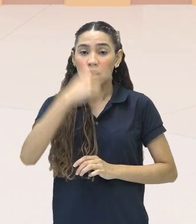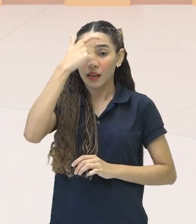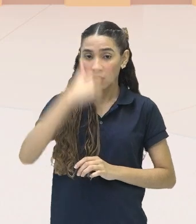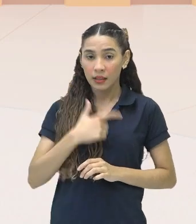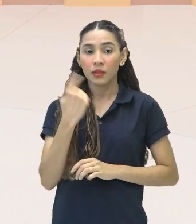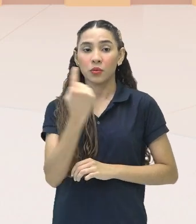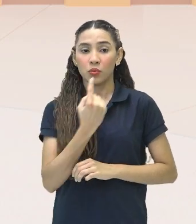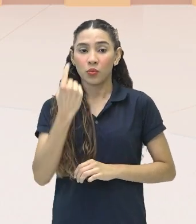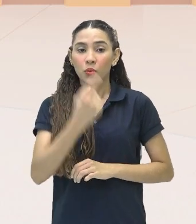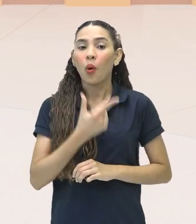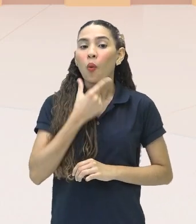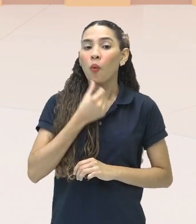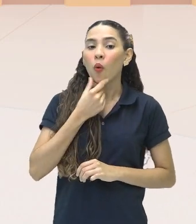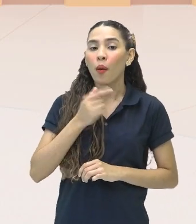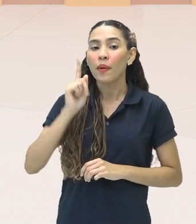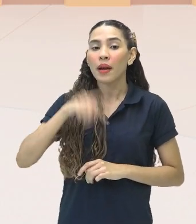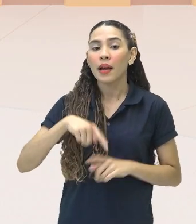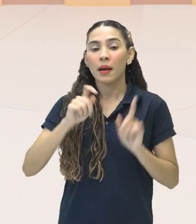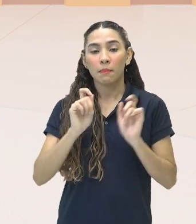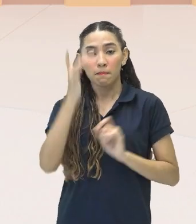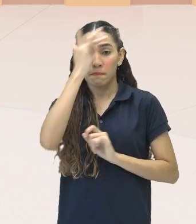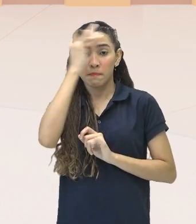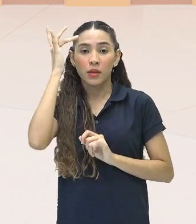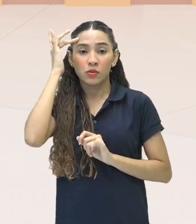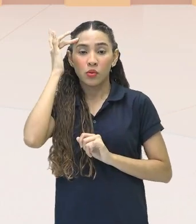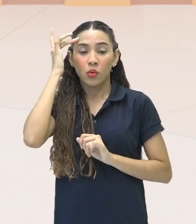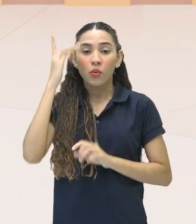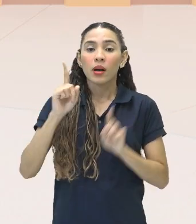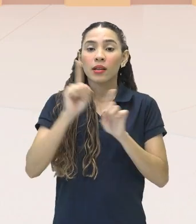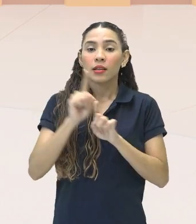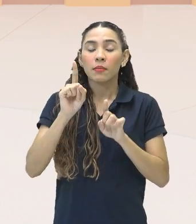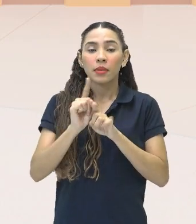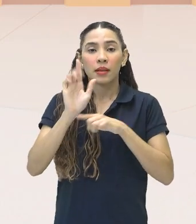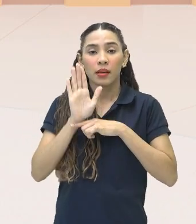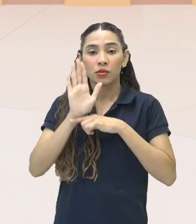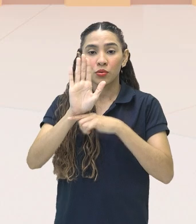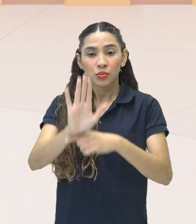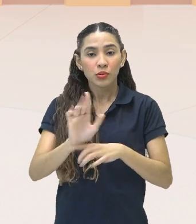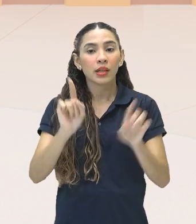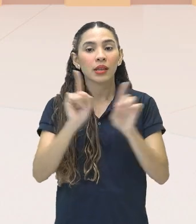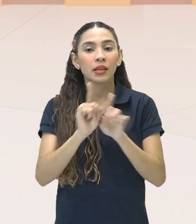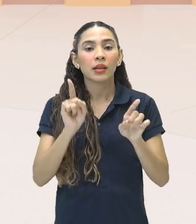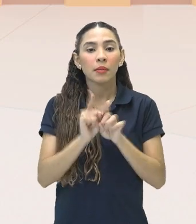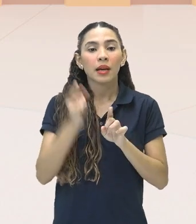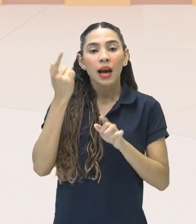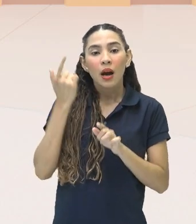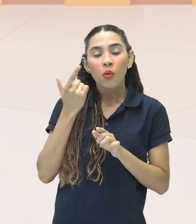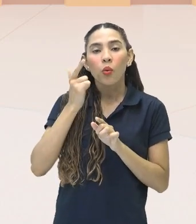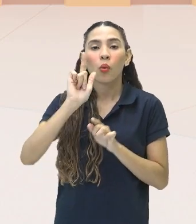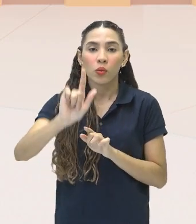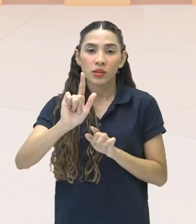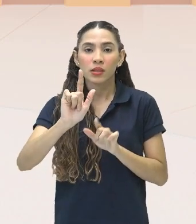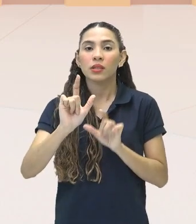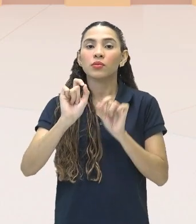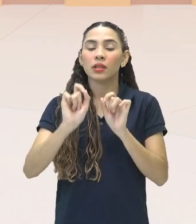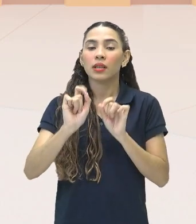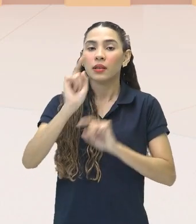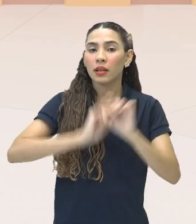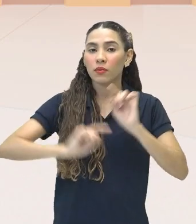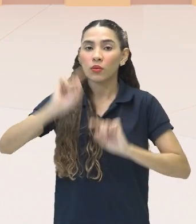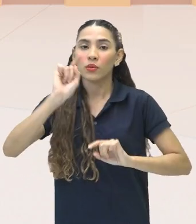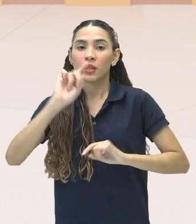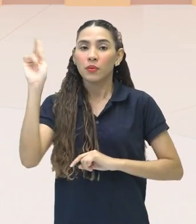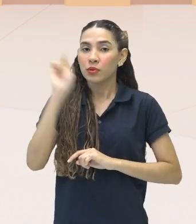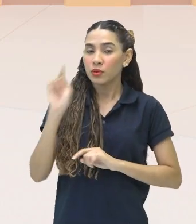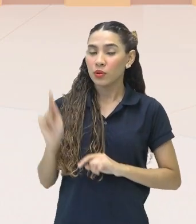o homem se torna pessoa e auxilia a dar existência histórica a